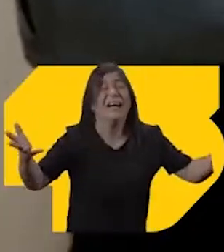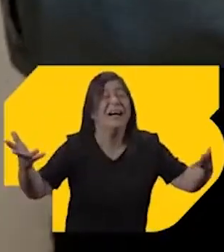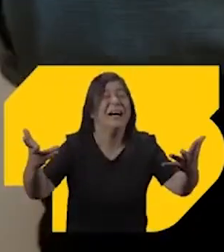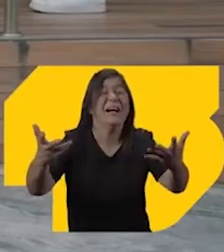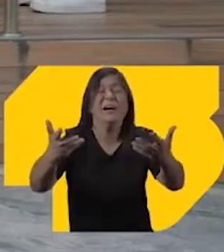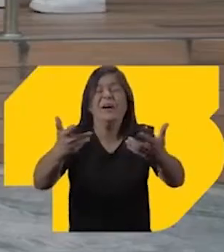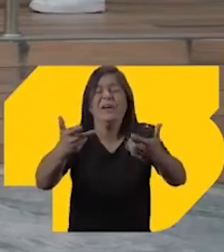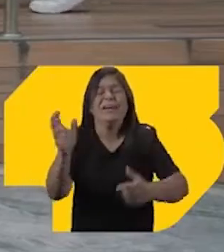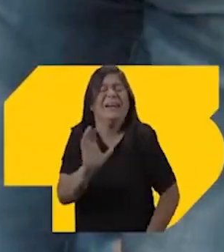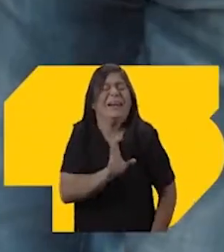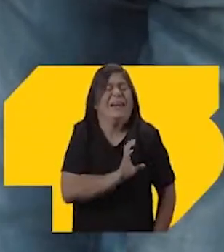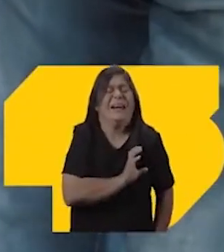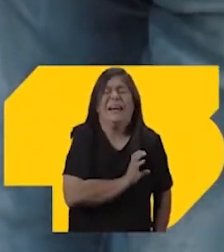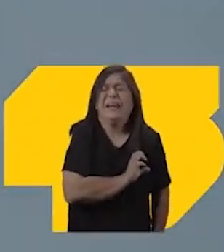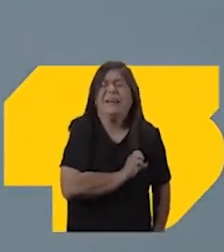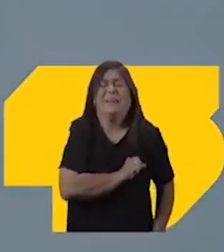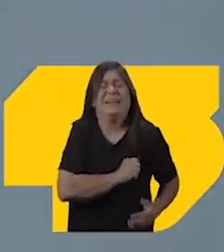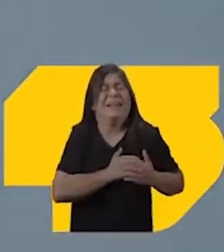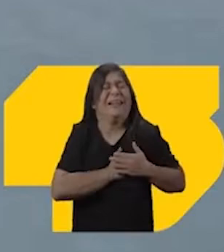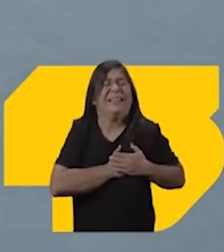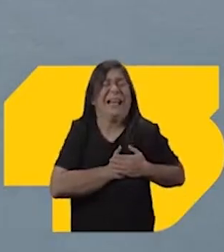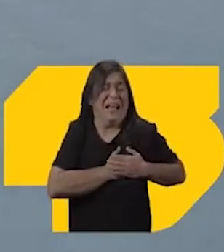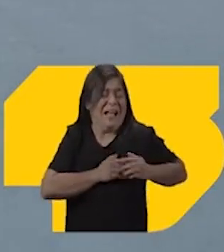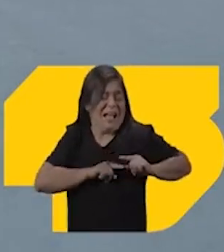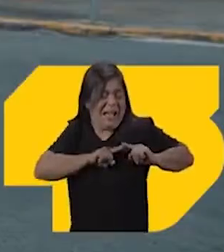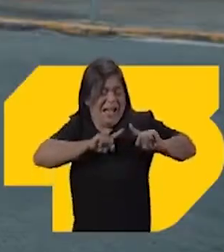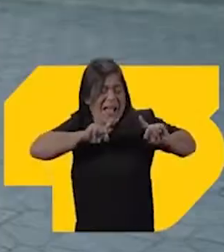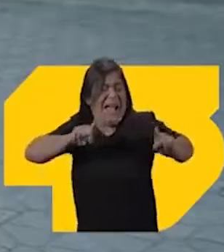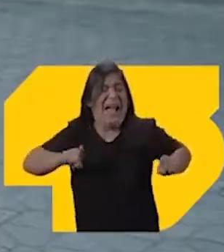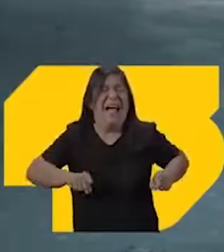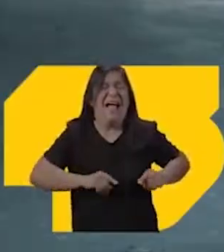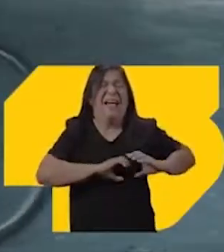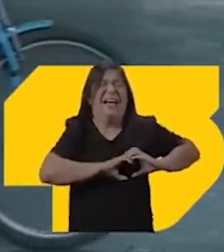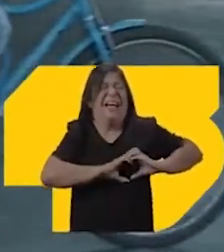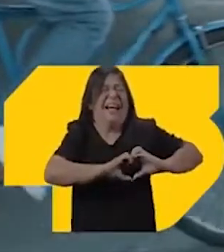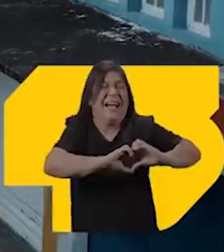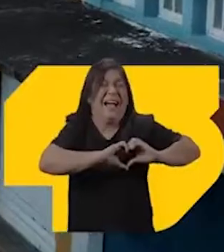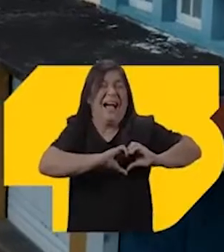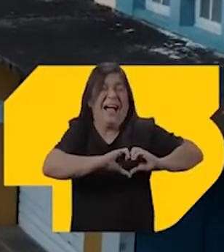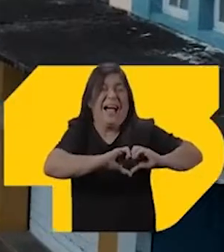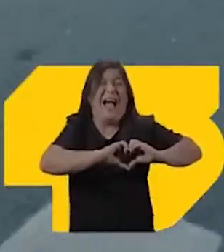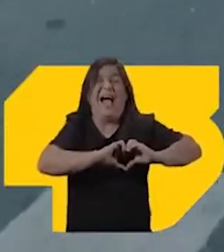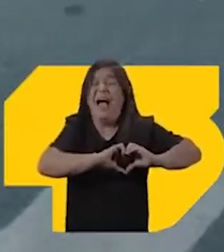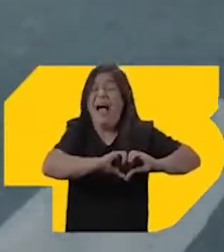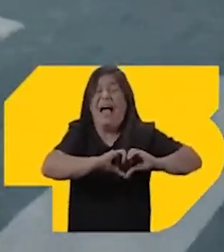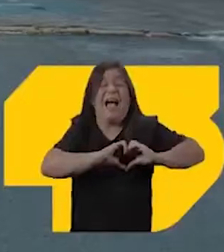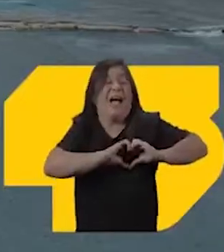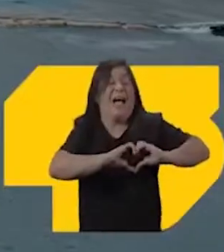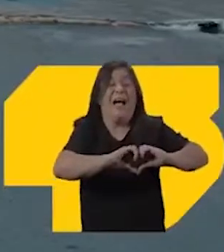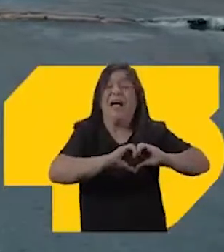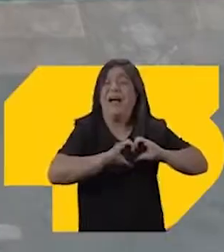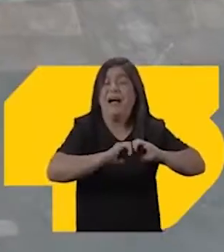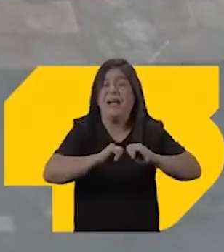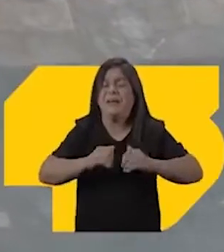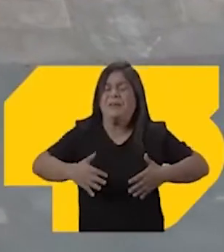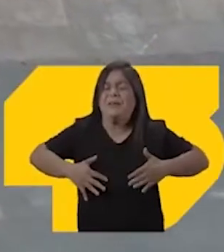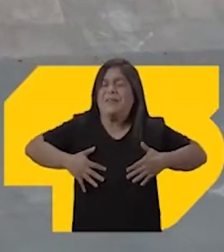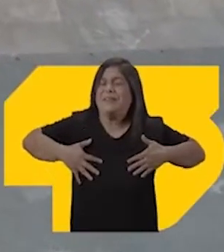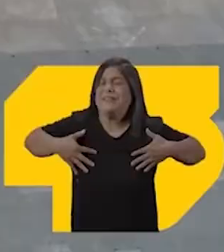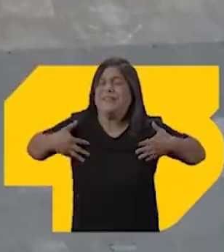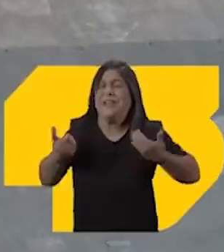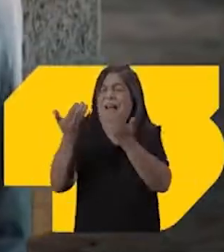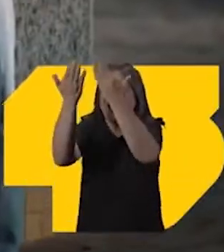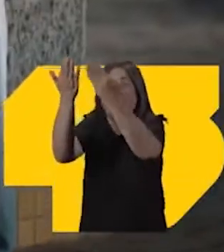Campina grandiosa, monumento do amor que trago dentro do meu coração. Hey! Vem comigo,